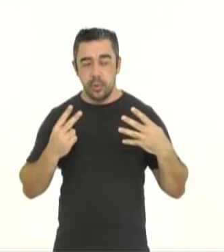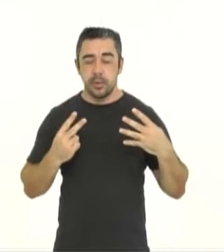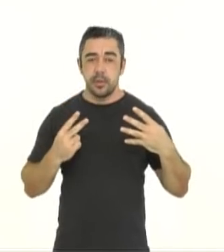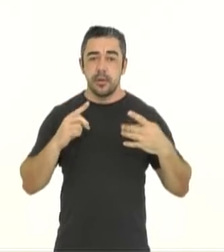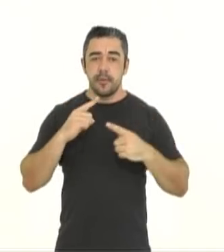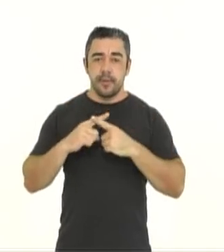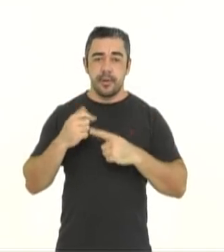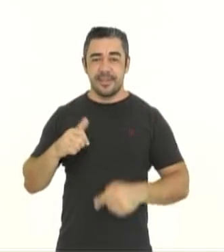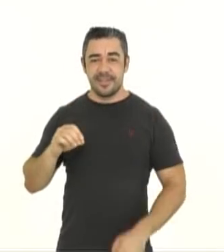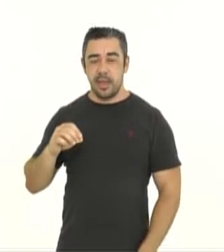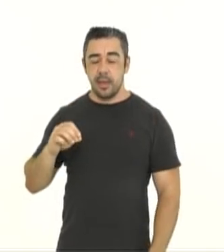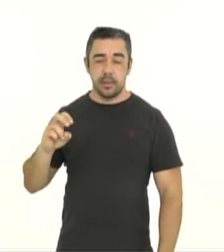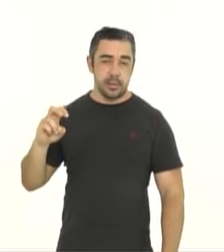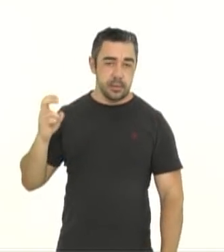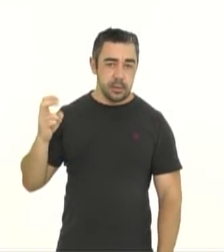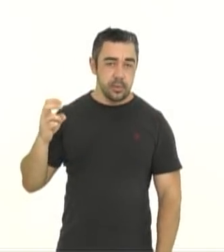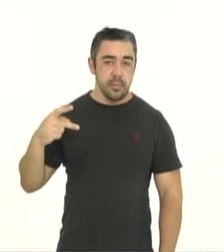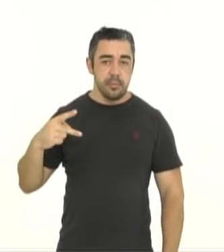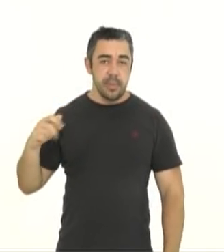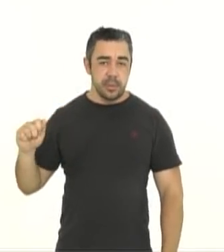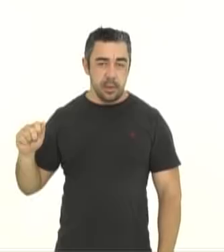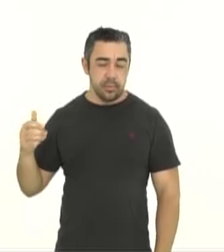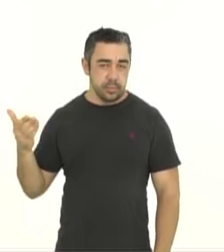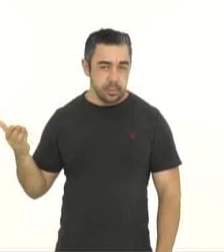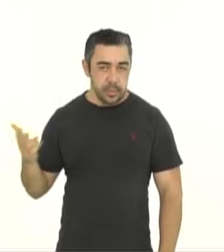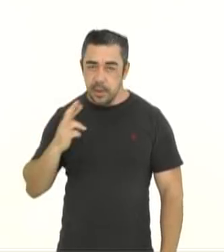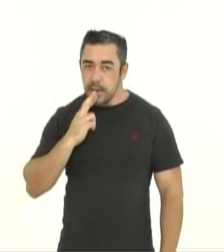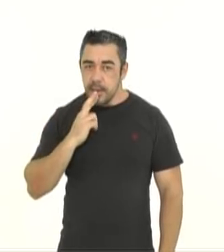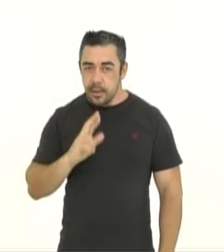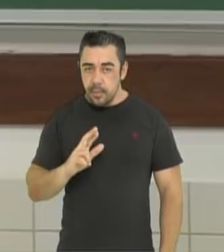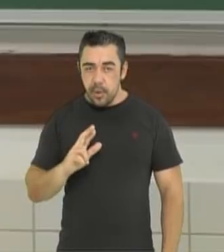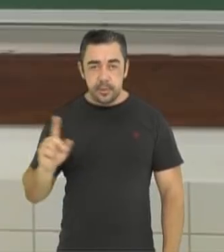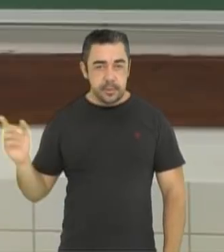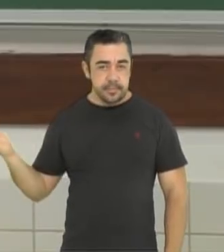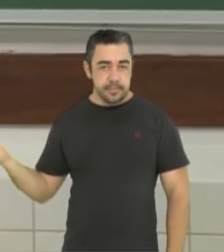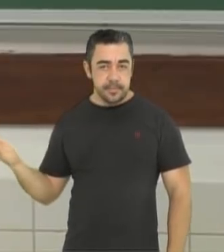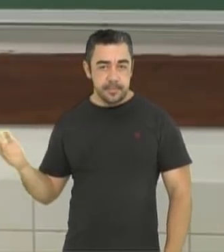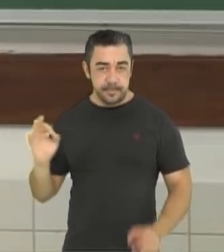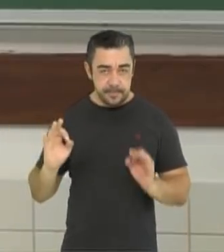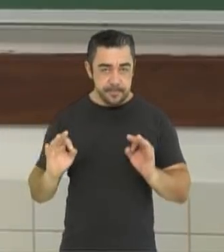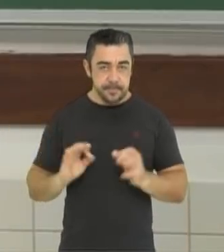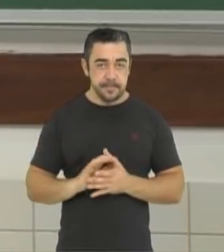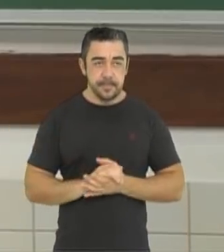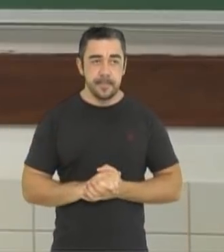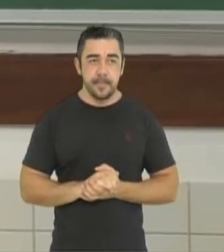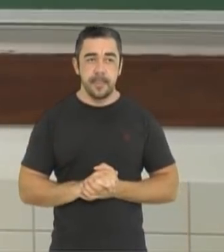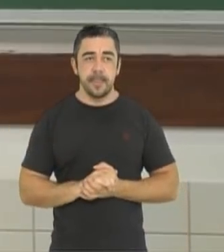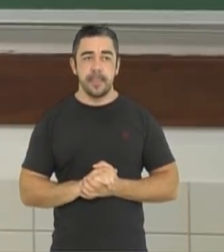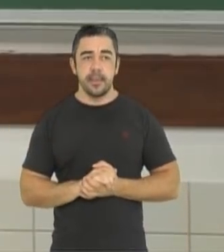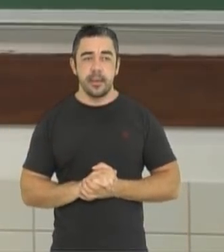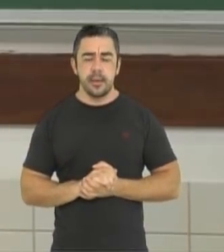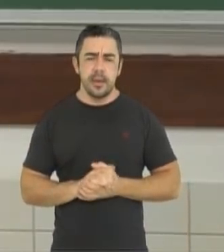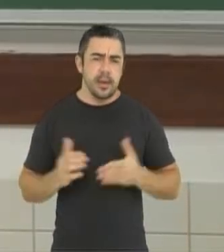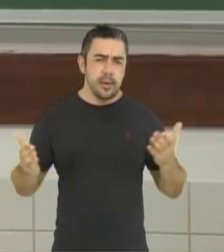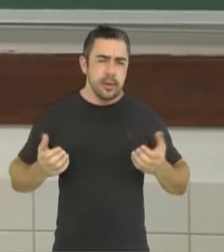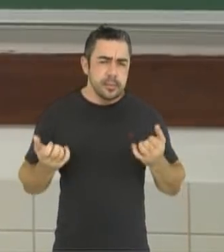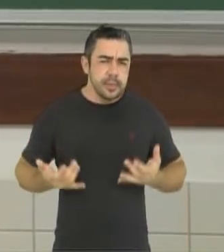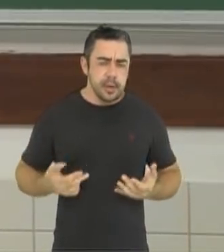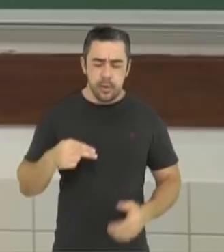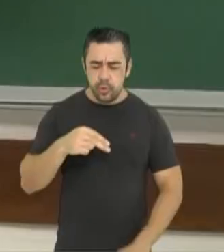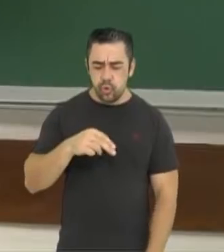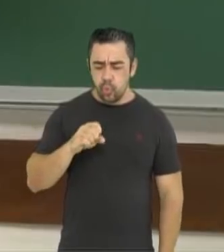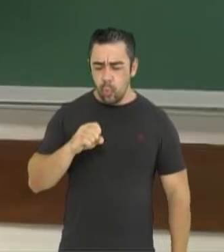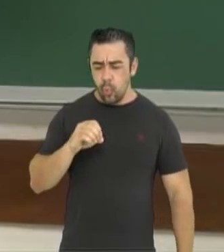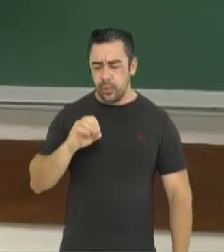4,052 vezes 10 na 5 pascal, e essa é a resposta da questão, certo? Vamos falar um pouquinho sobre